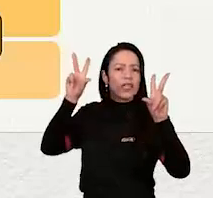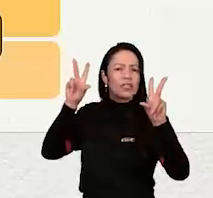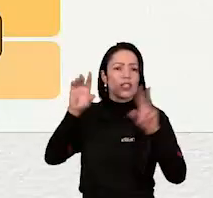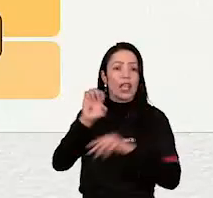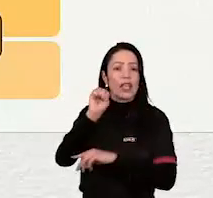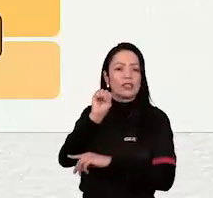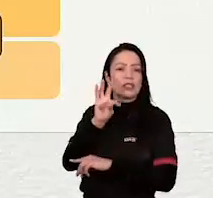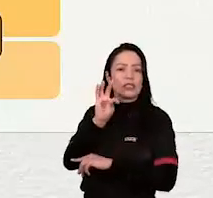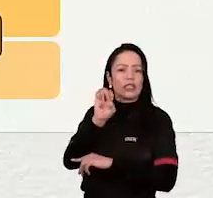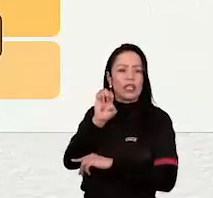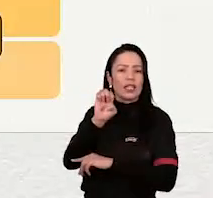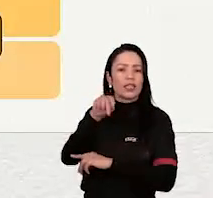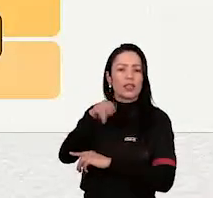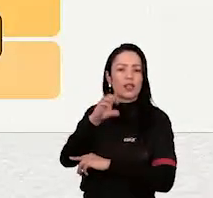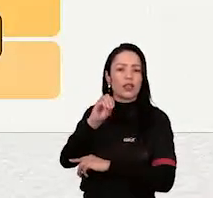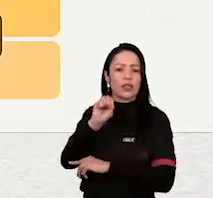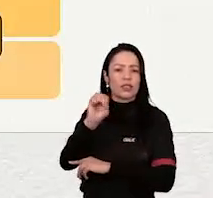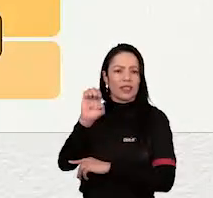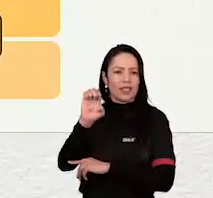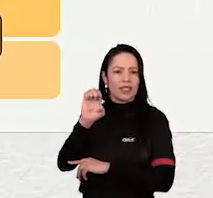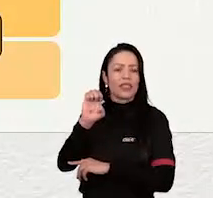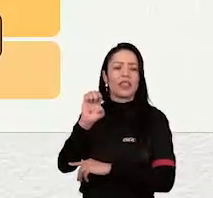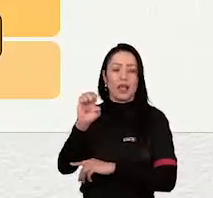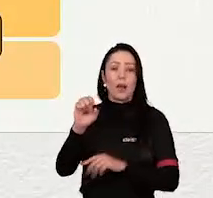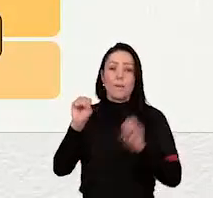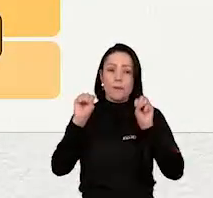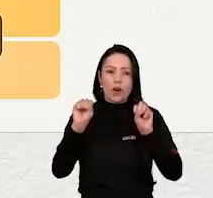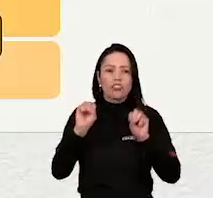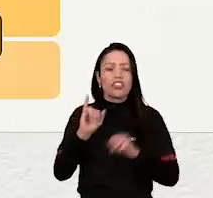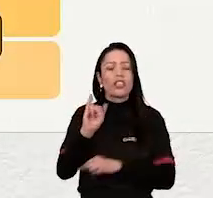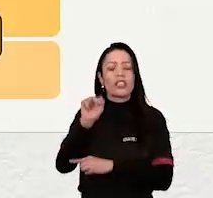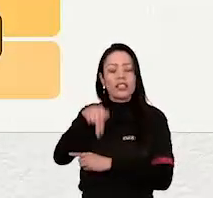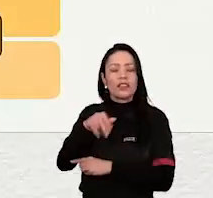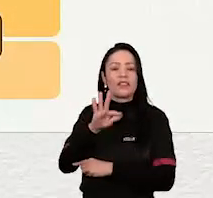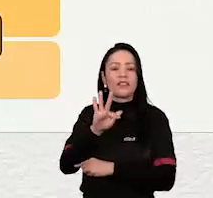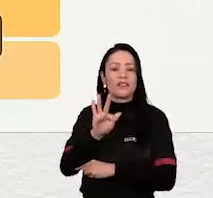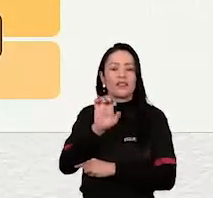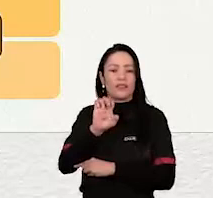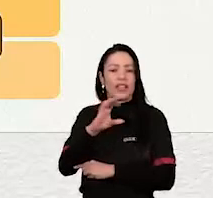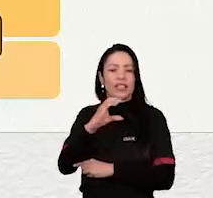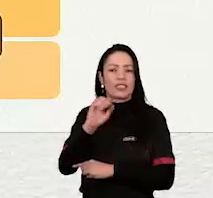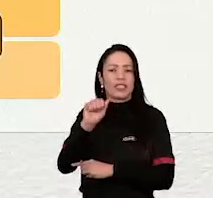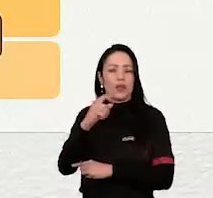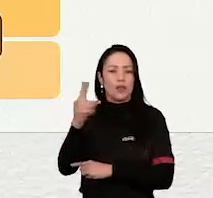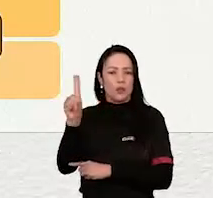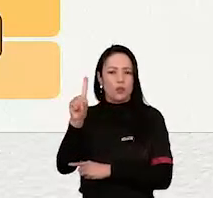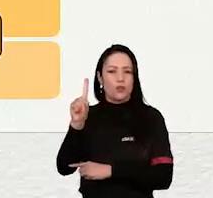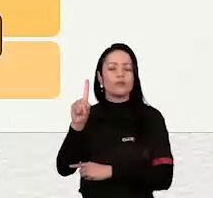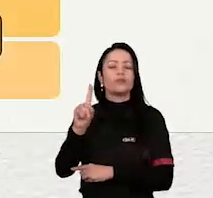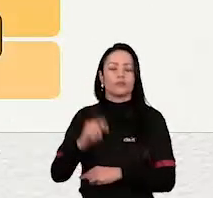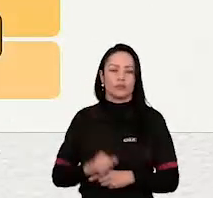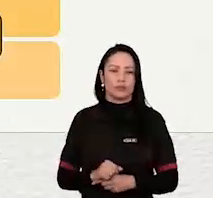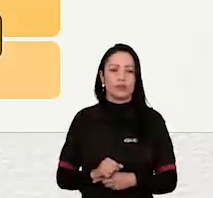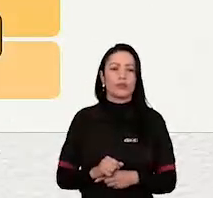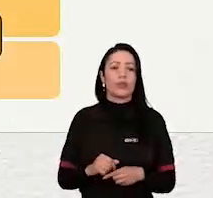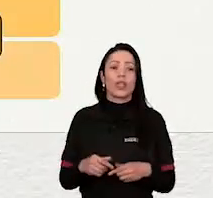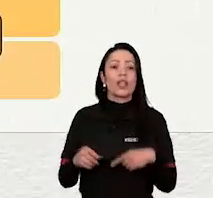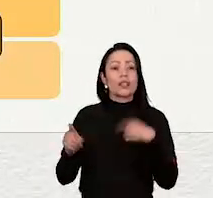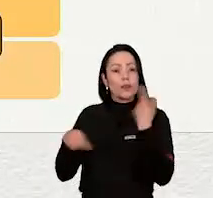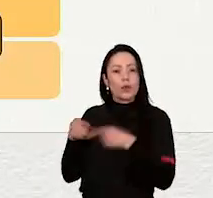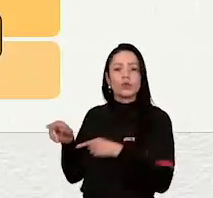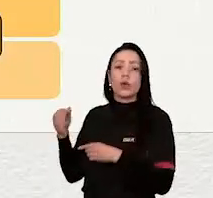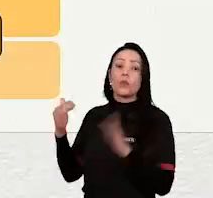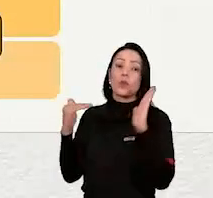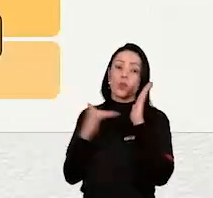estenose por um desses processos infecciosos ou de parasitose que destruíram o conduto, e na minoria das